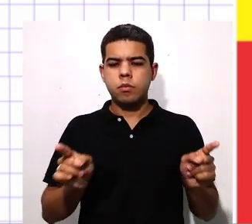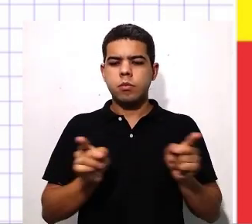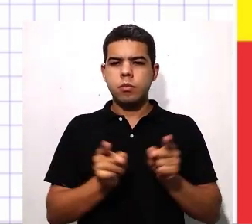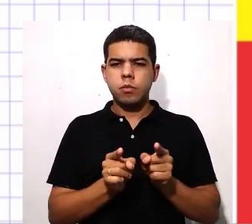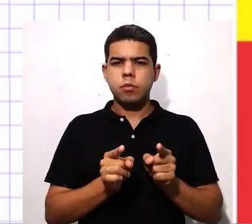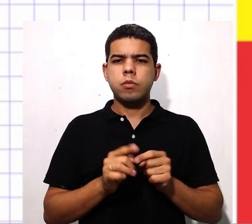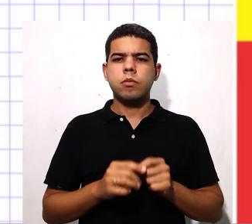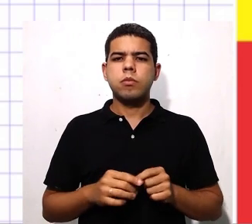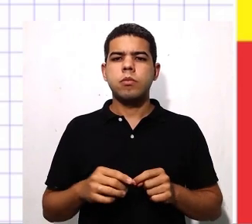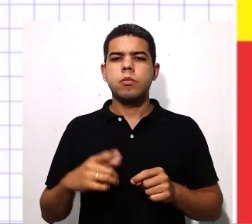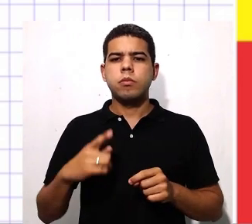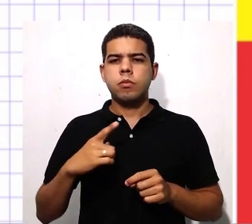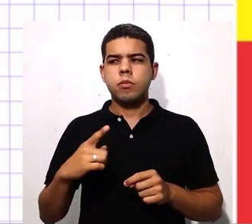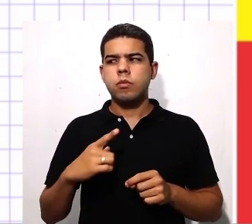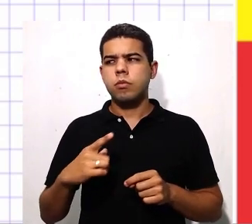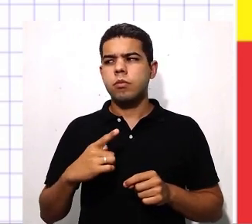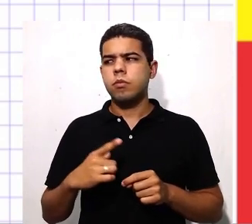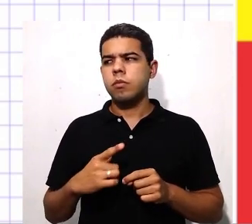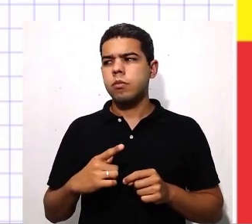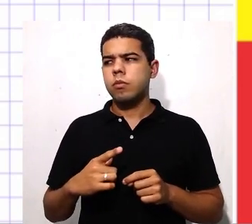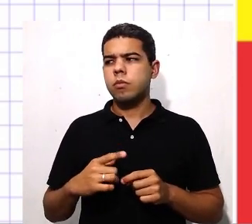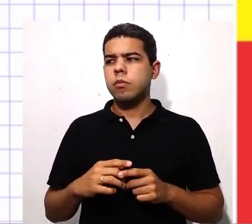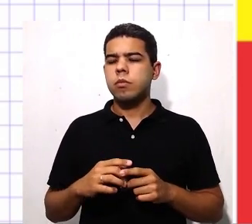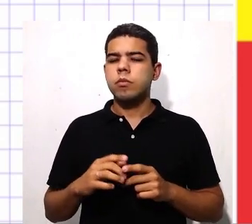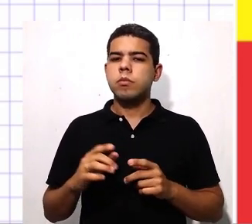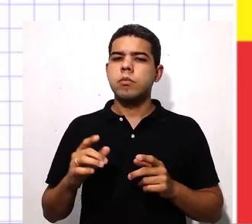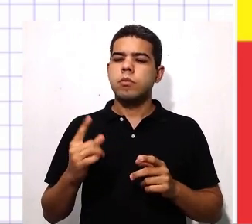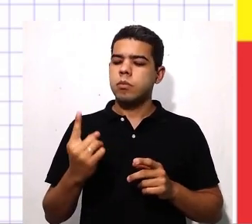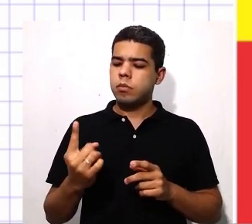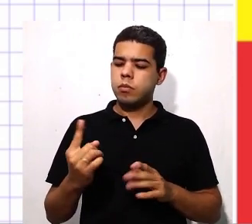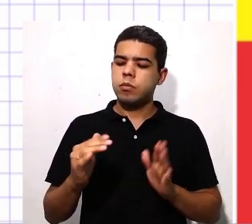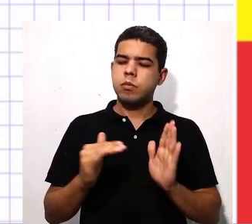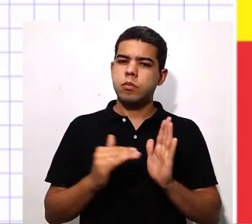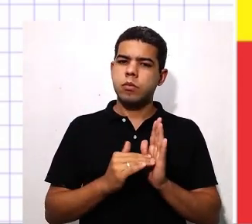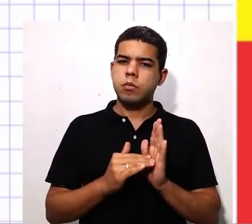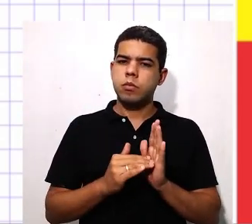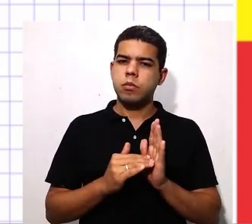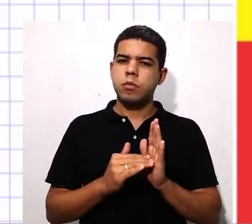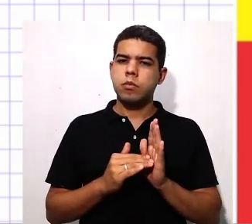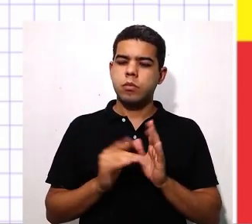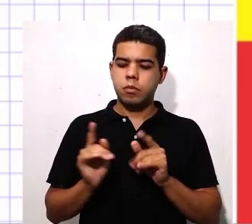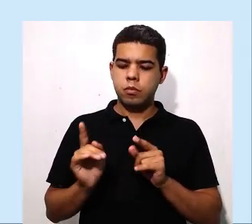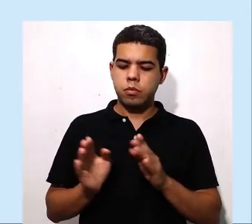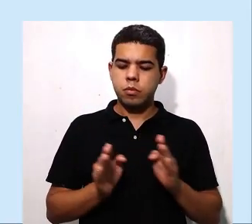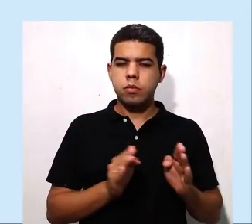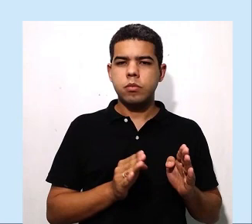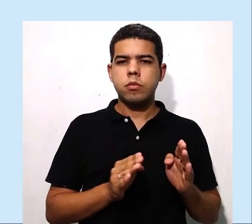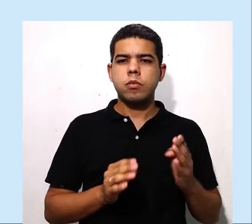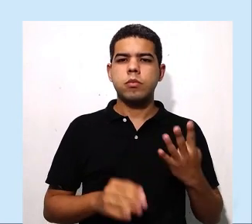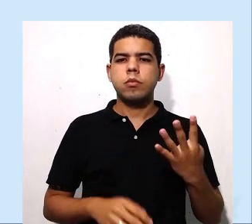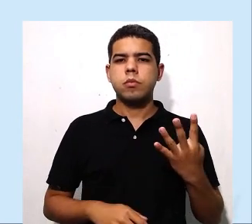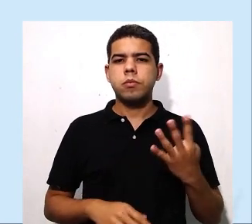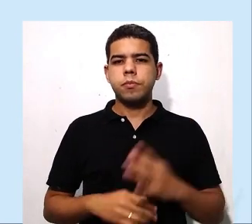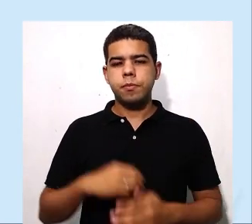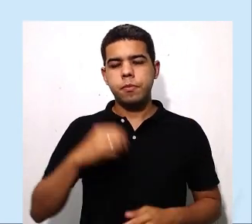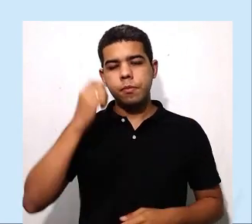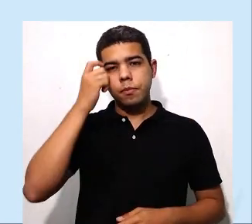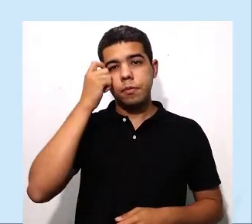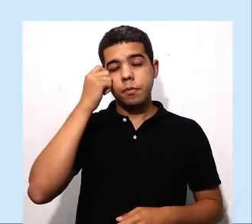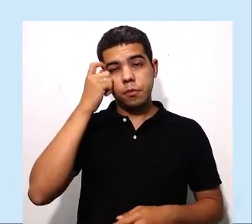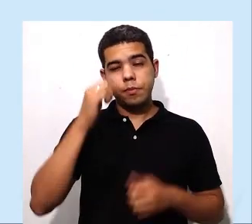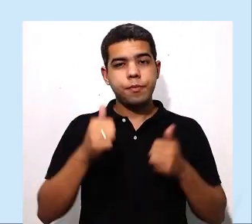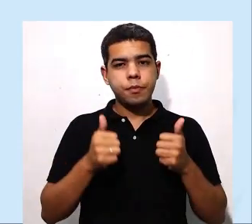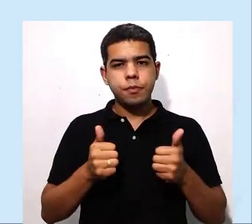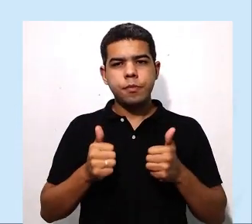que está aí, ó. De 1 para andando 3 espaços, vai para 4. Beleza? Então, ó, todas as vezes que a